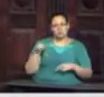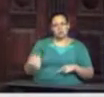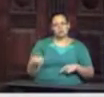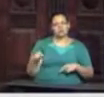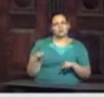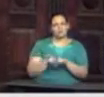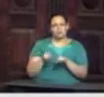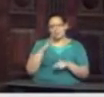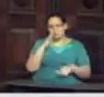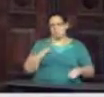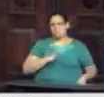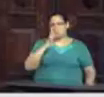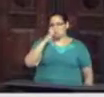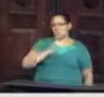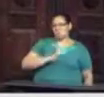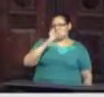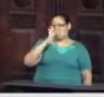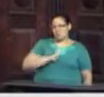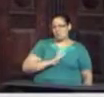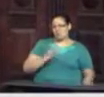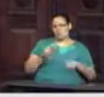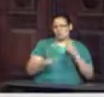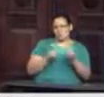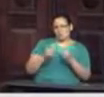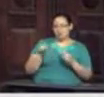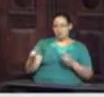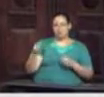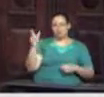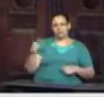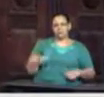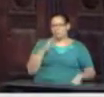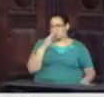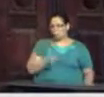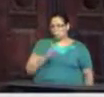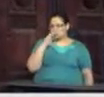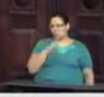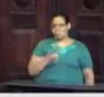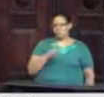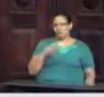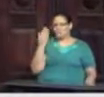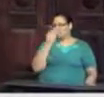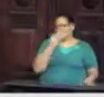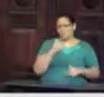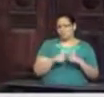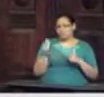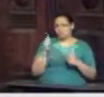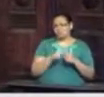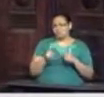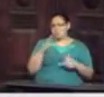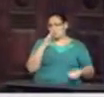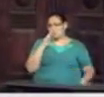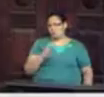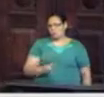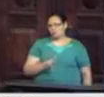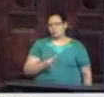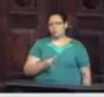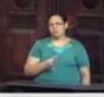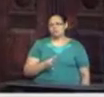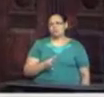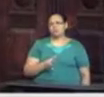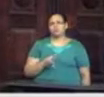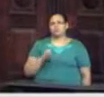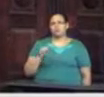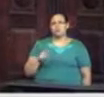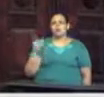sendo acusado, assim como ela está sendo acusada, e ele não vê isso daí nenhum problema. Acusados, e ela é